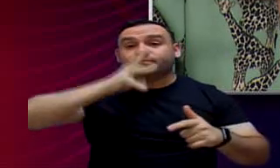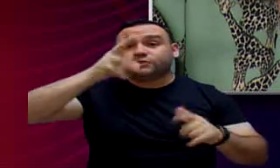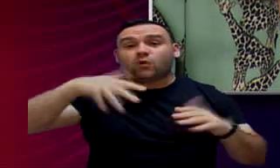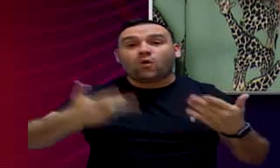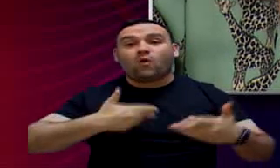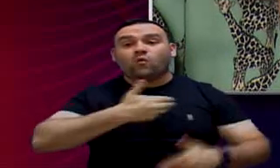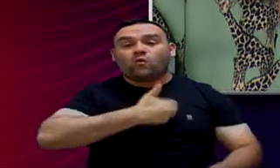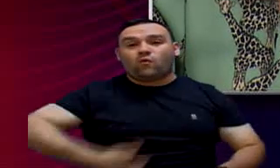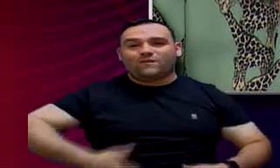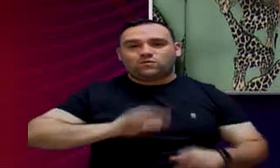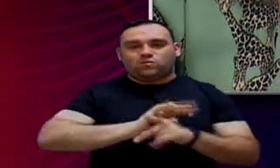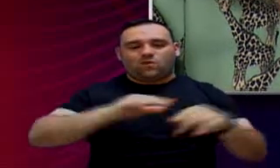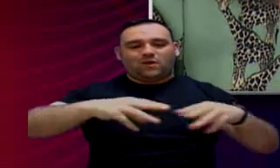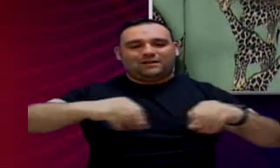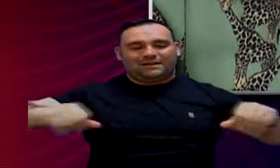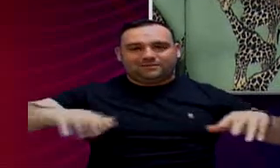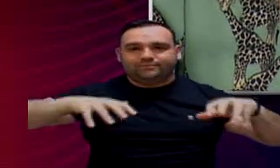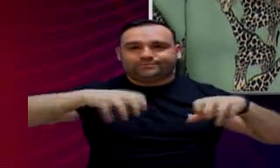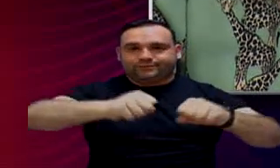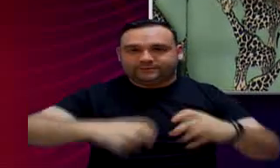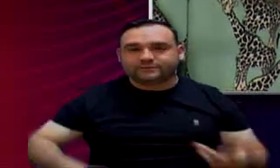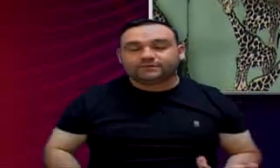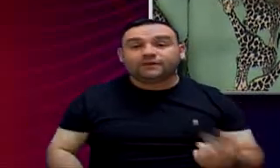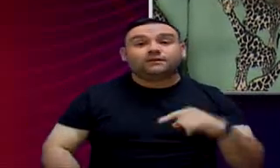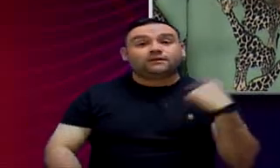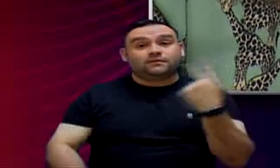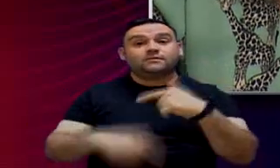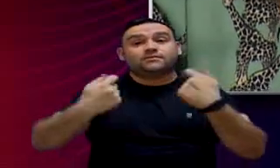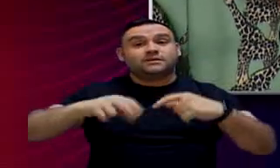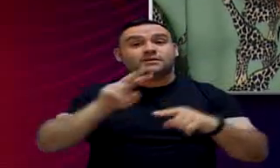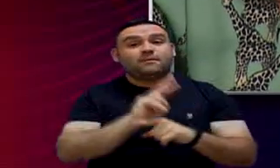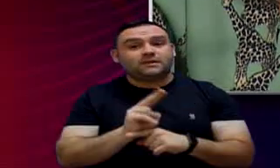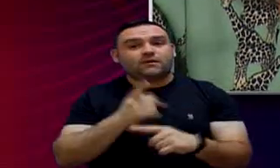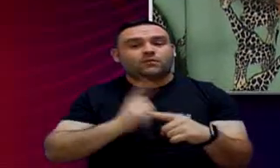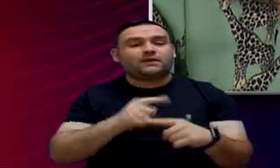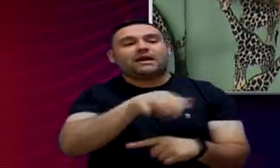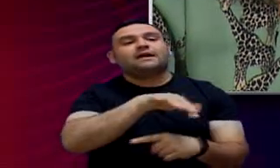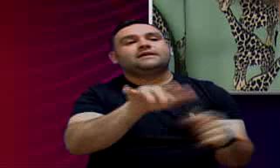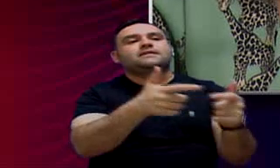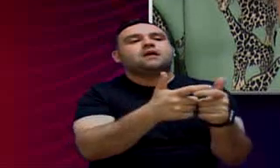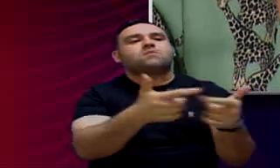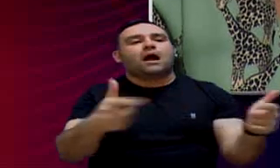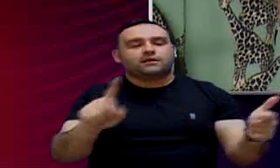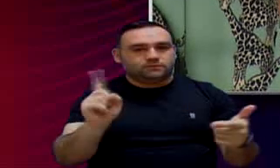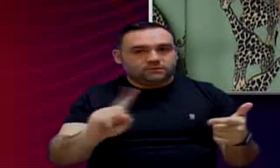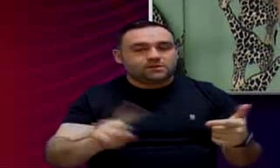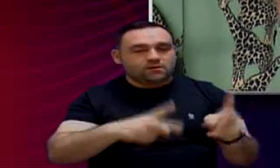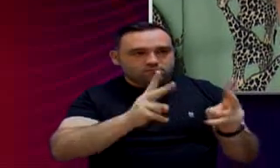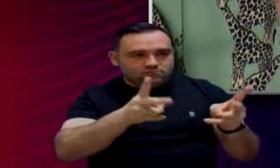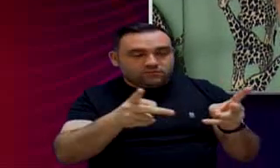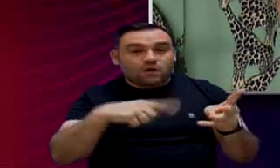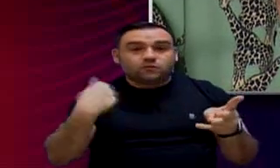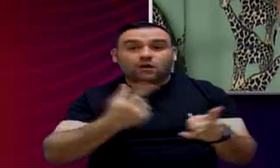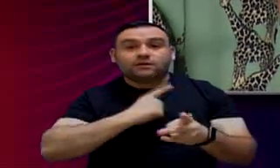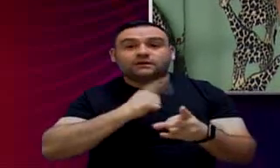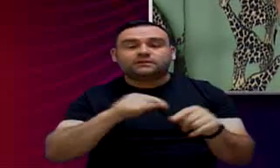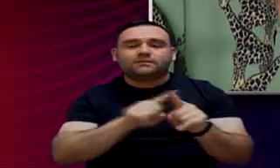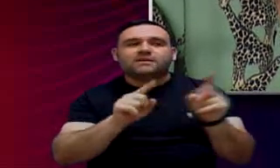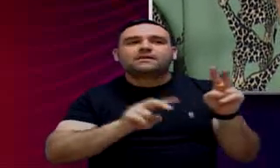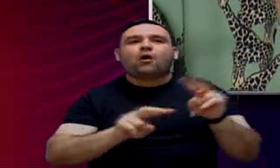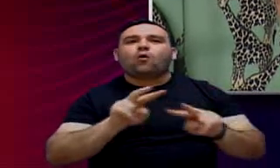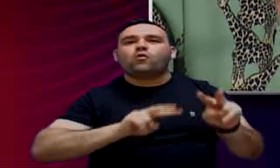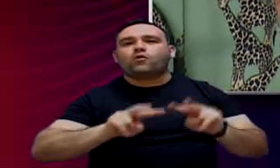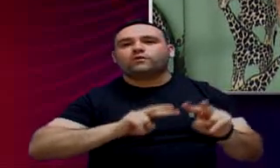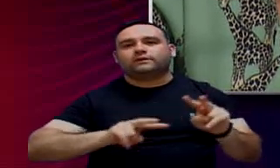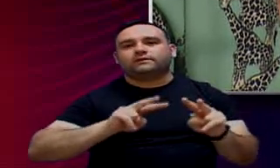uma área pública né a gente precisa realmente preservar para que essa área não aumente Então a gente tem uma um